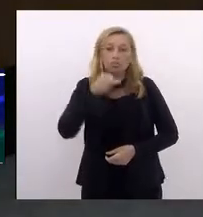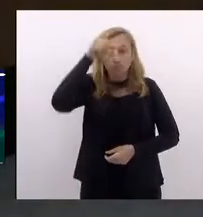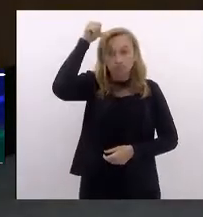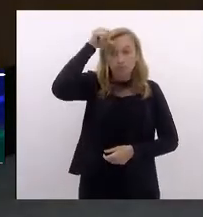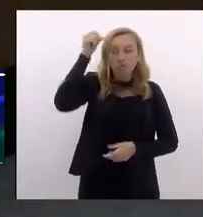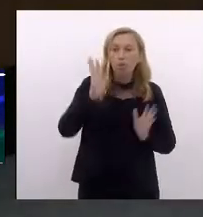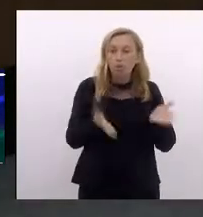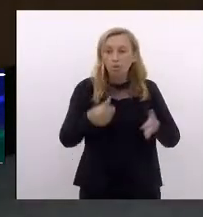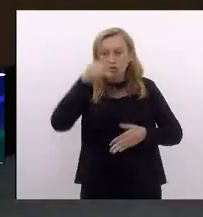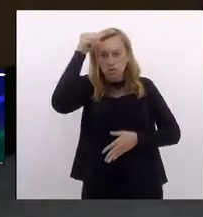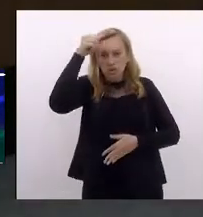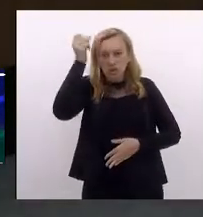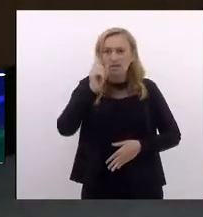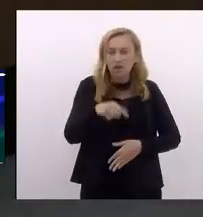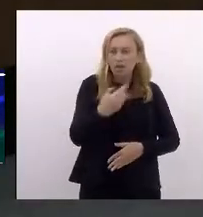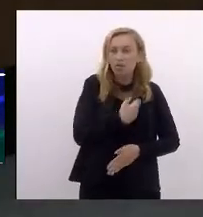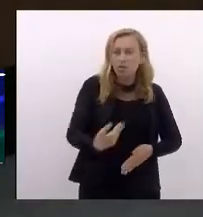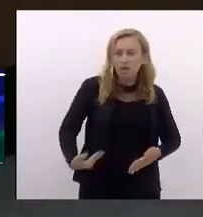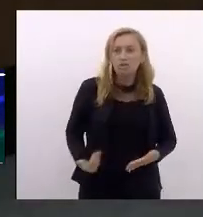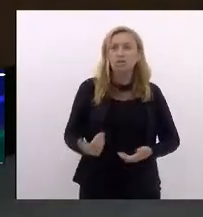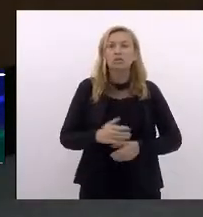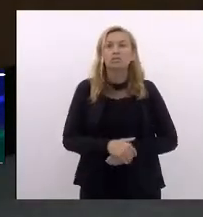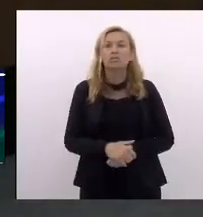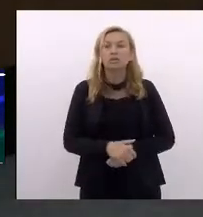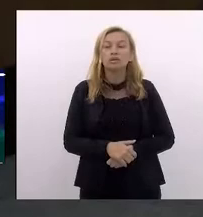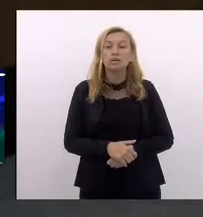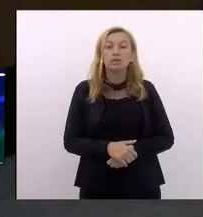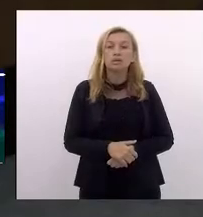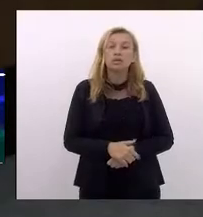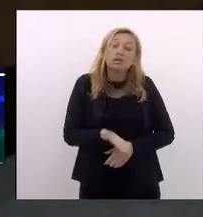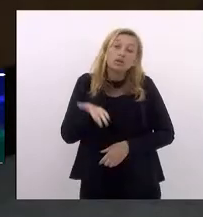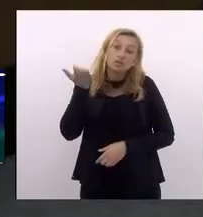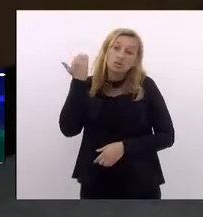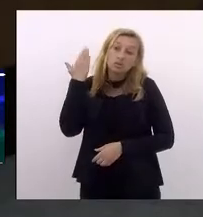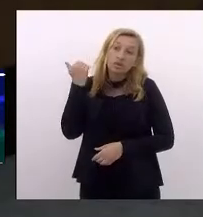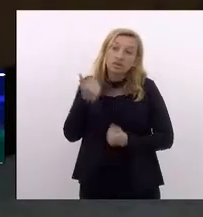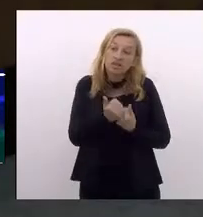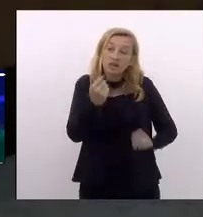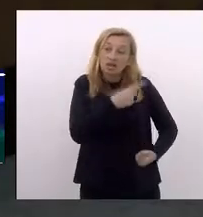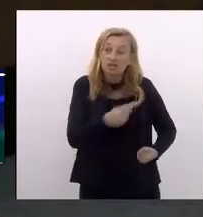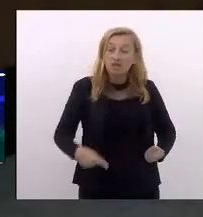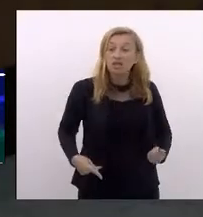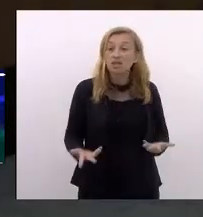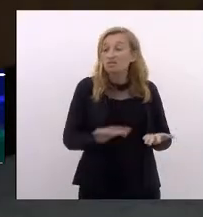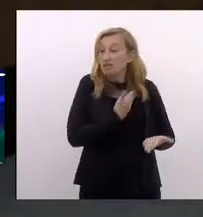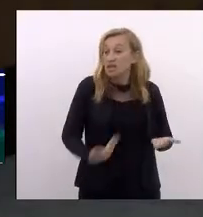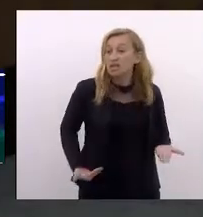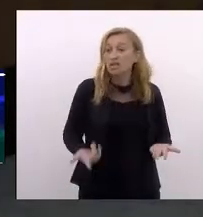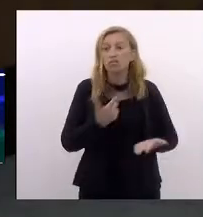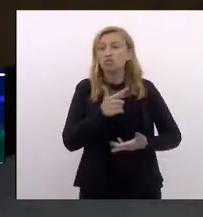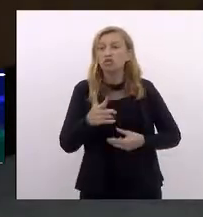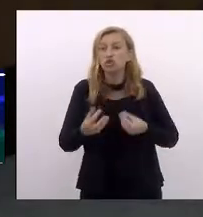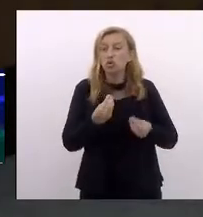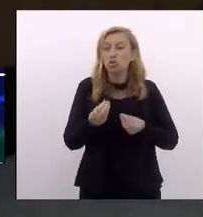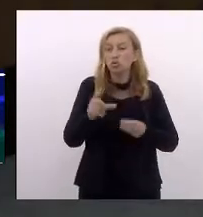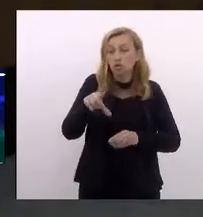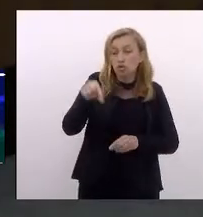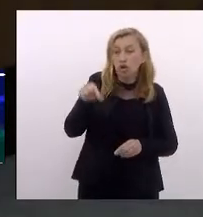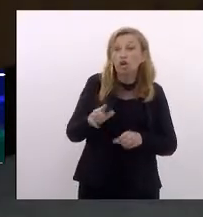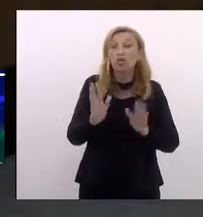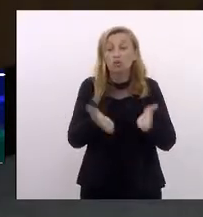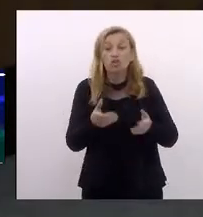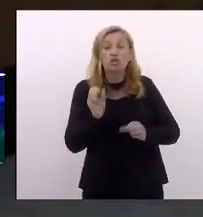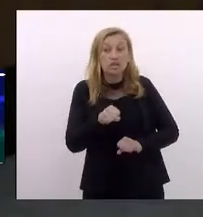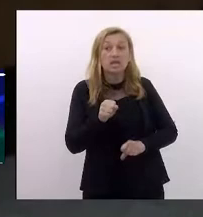São João Cláudio hoje o Claúdio está como como como Governador e a época o Cláudio era vice ele não tinha tomada de decisão hoje sim